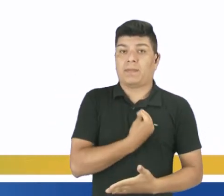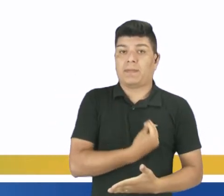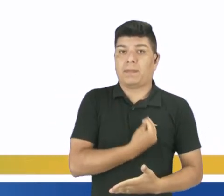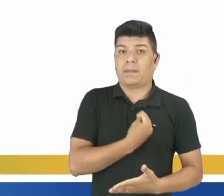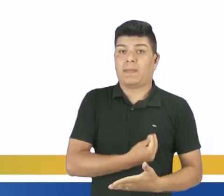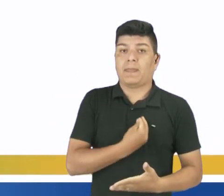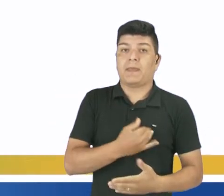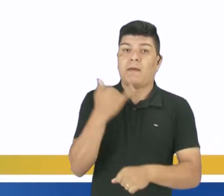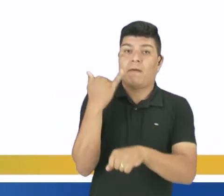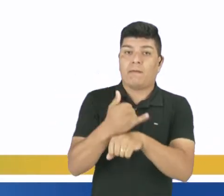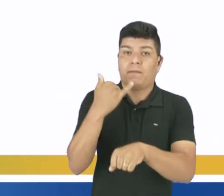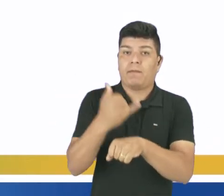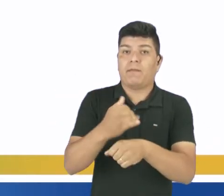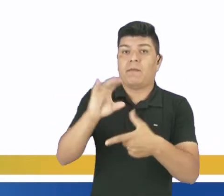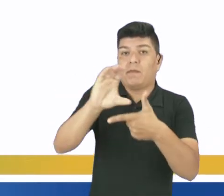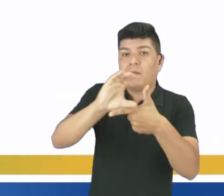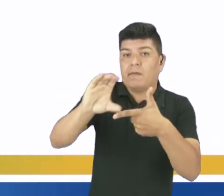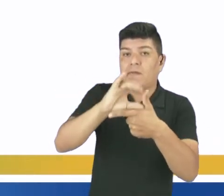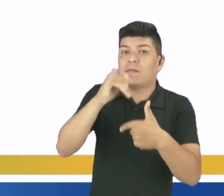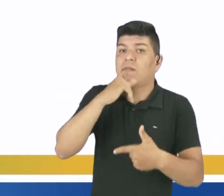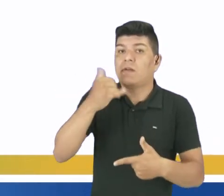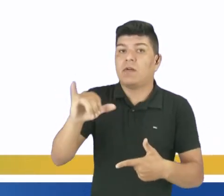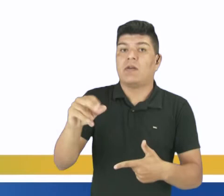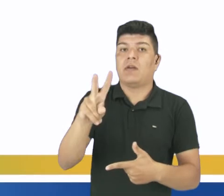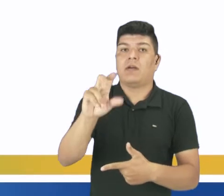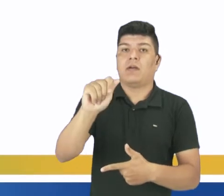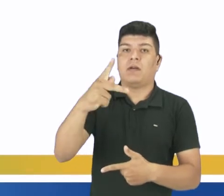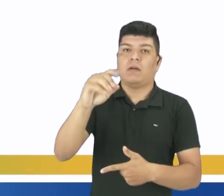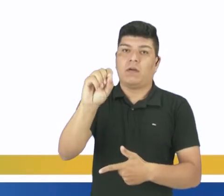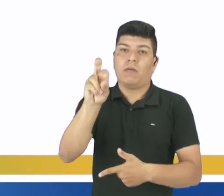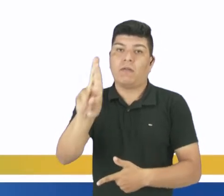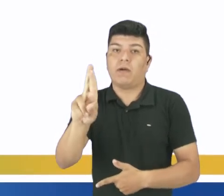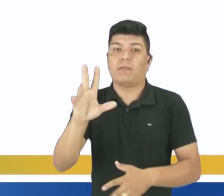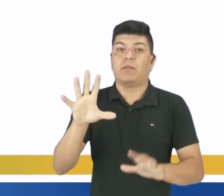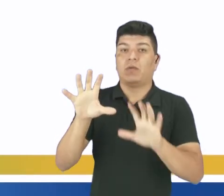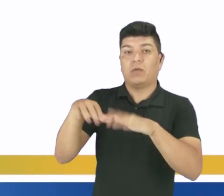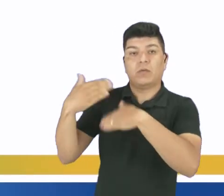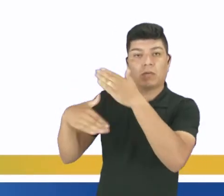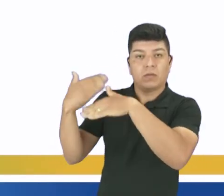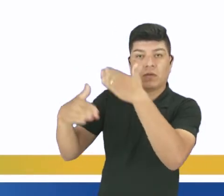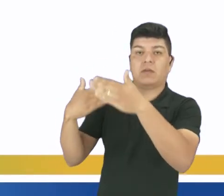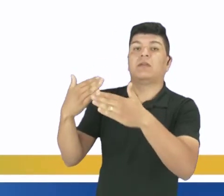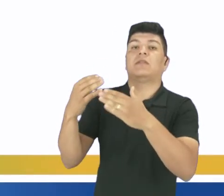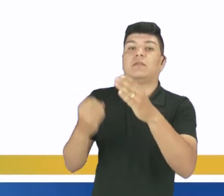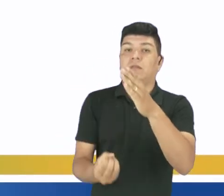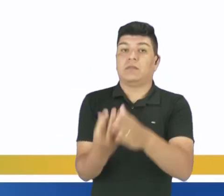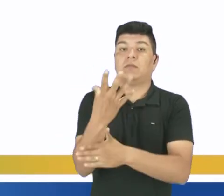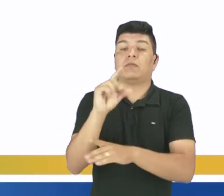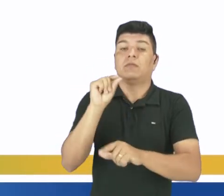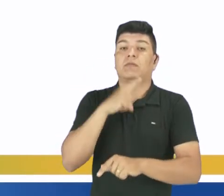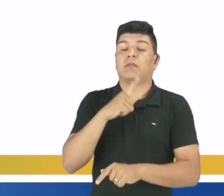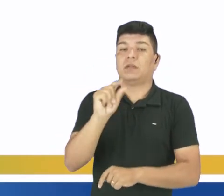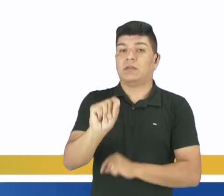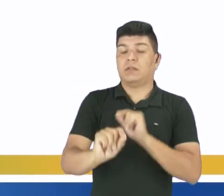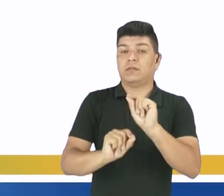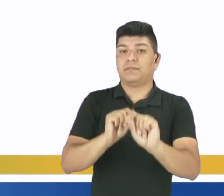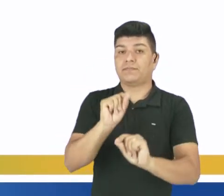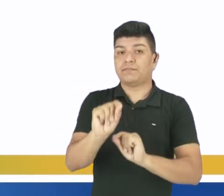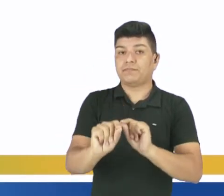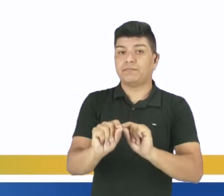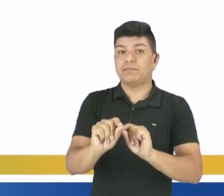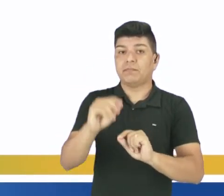do ferro, do carvão e energia a vapor. E nesse processo produtivo você vai ter